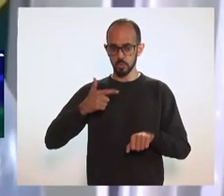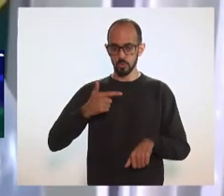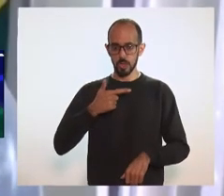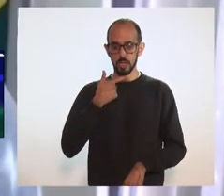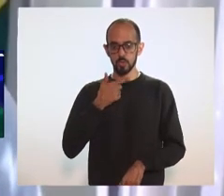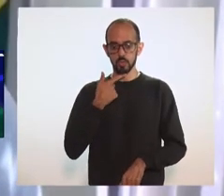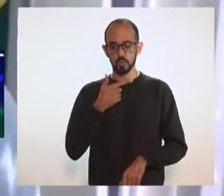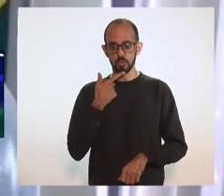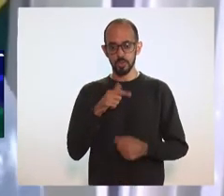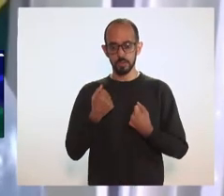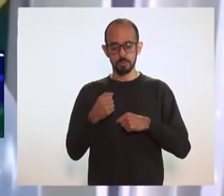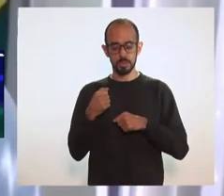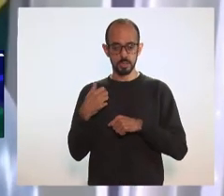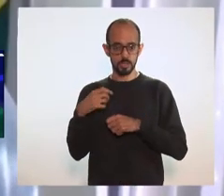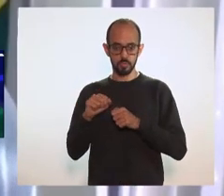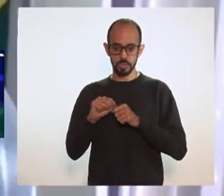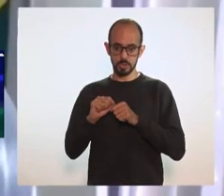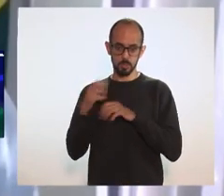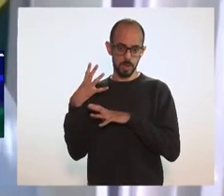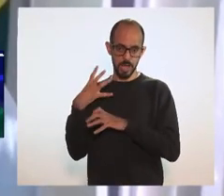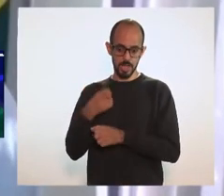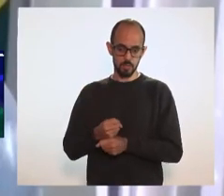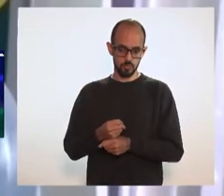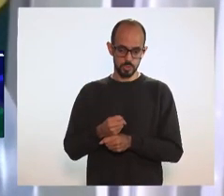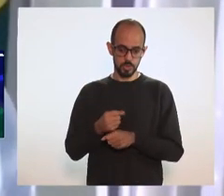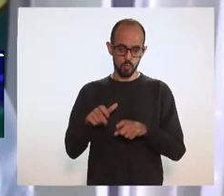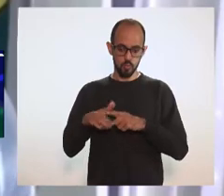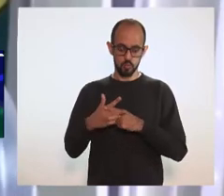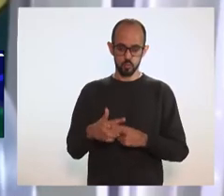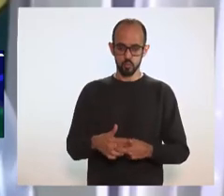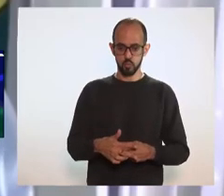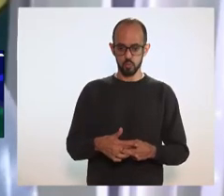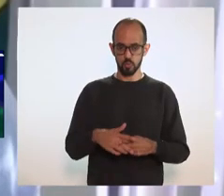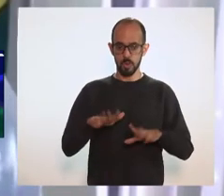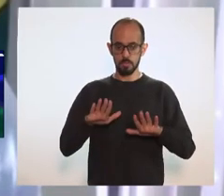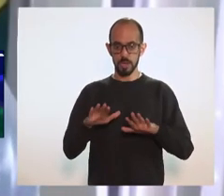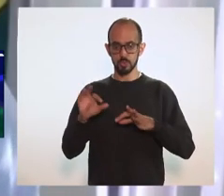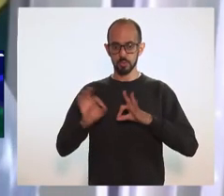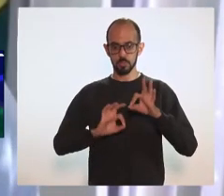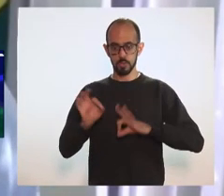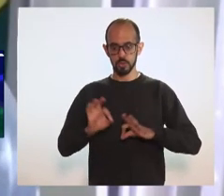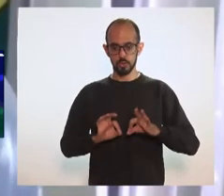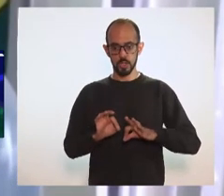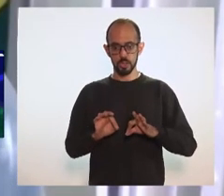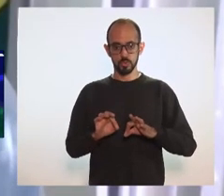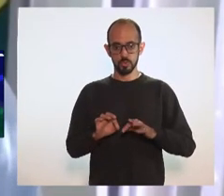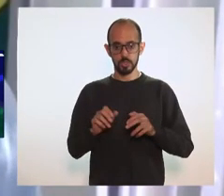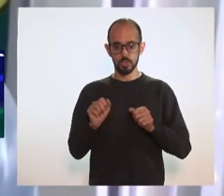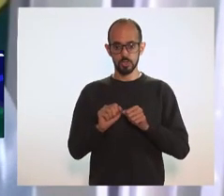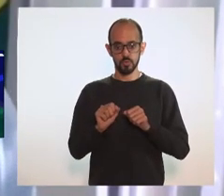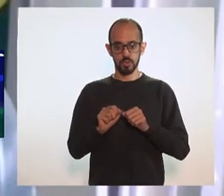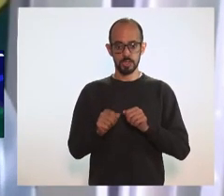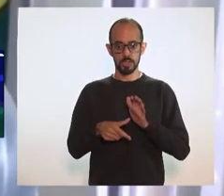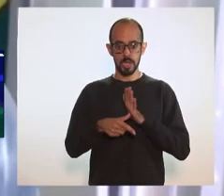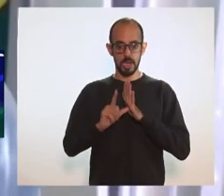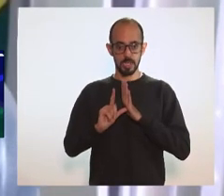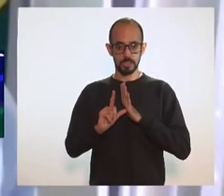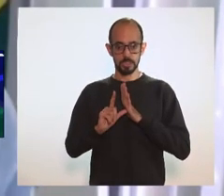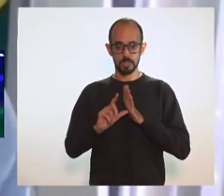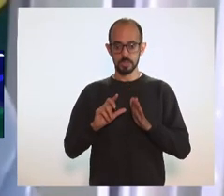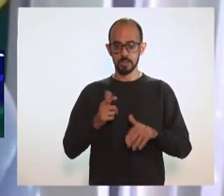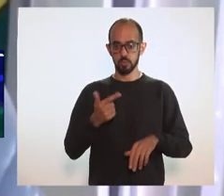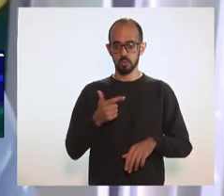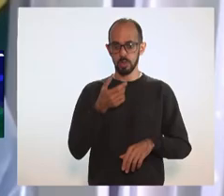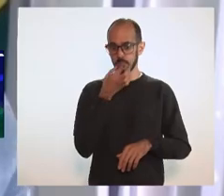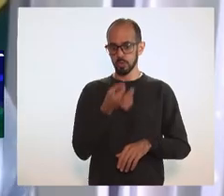ser feita de forma. Quanto ao mérito, o projeto, alguém já mencionou anteriormente, o projeto não veio com uma